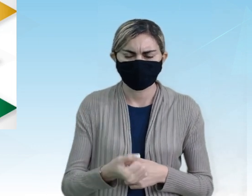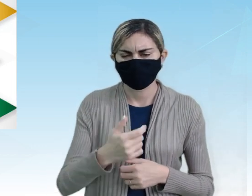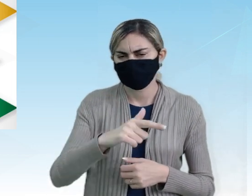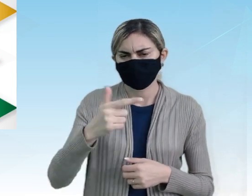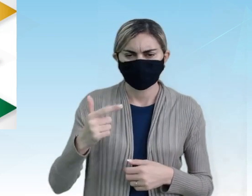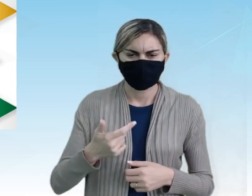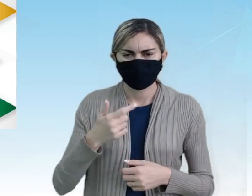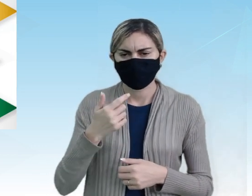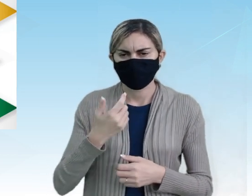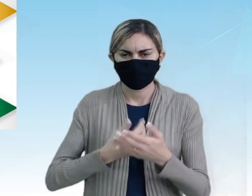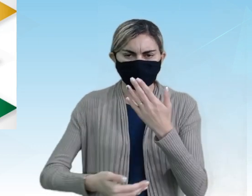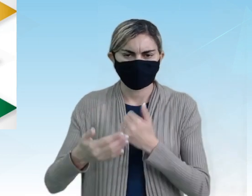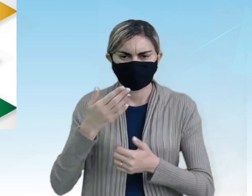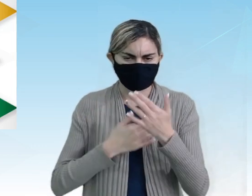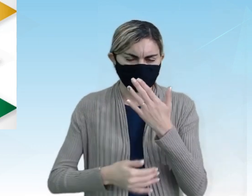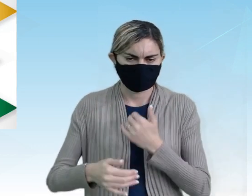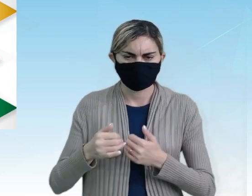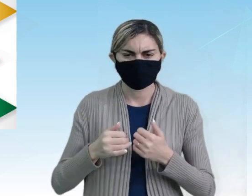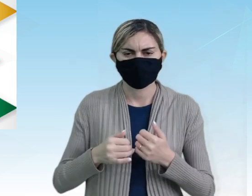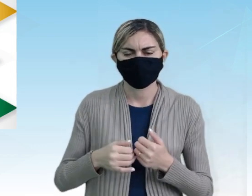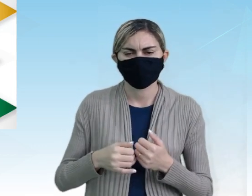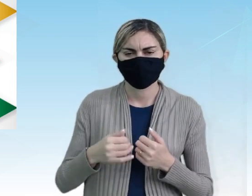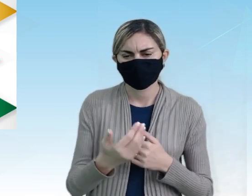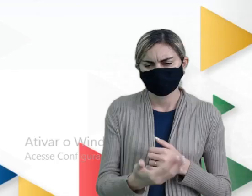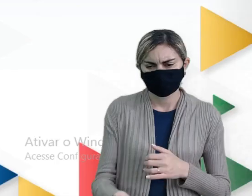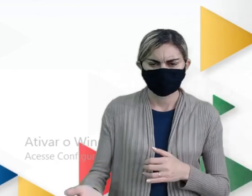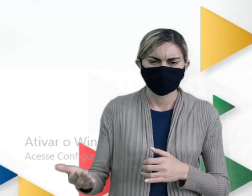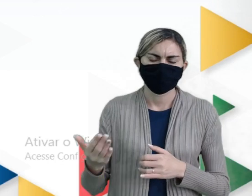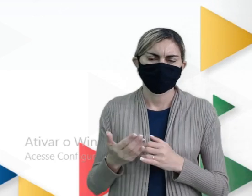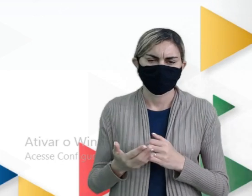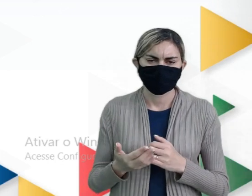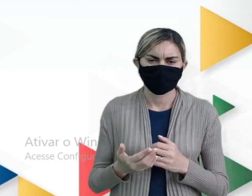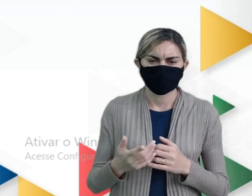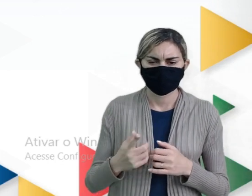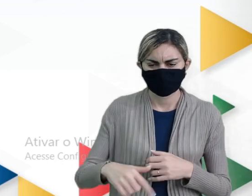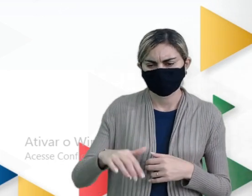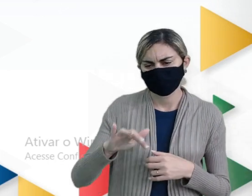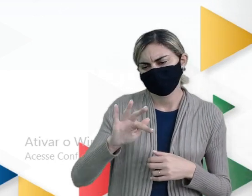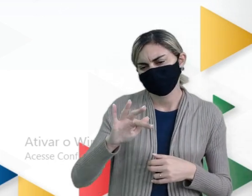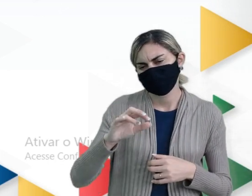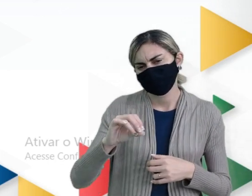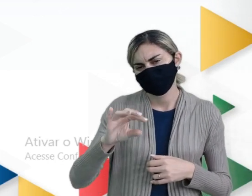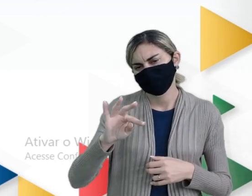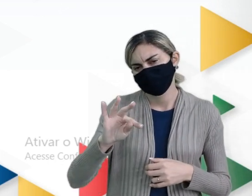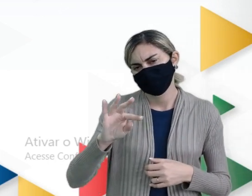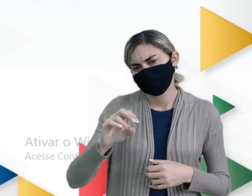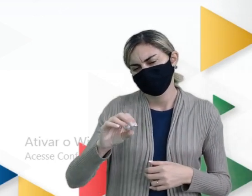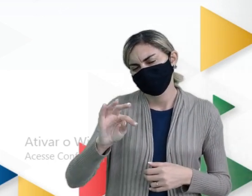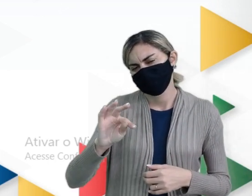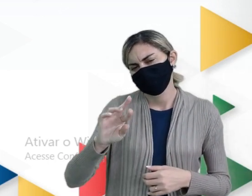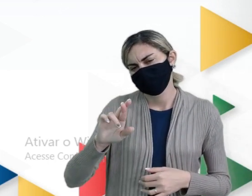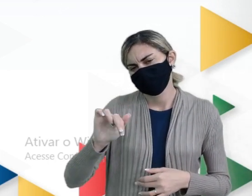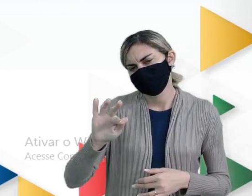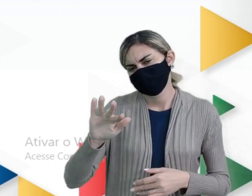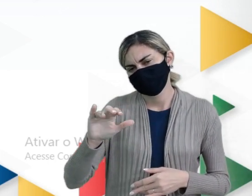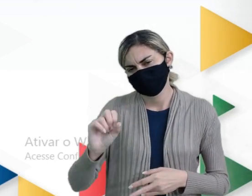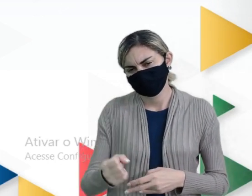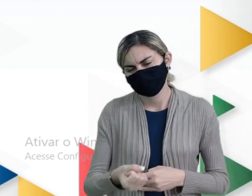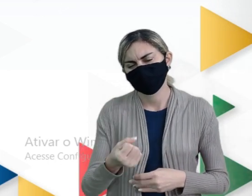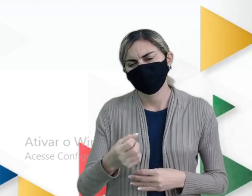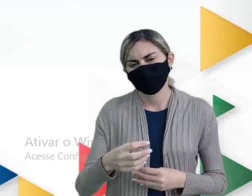o seu alimento. E aí a gente tem a questão dos fototróficos. Observe bem a questão aí